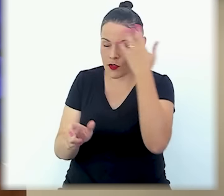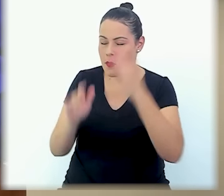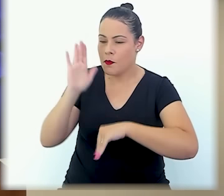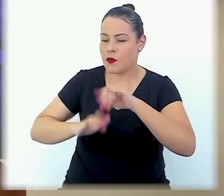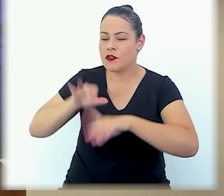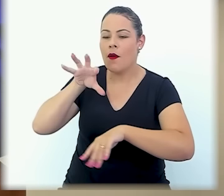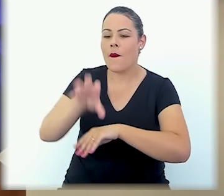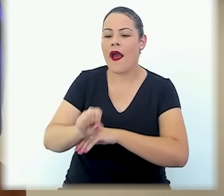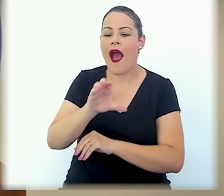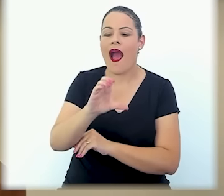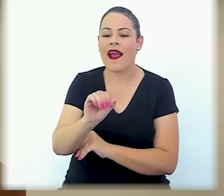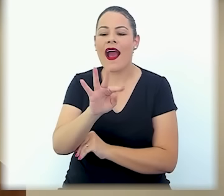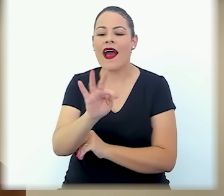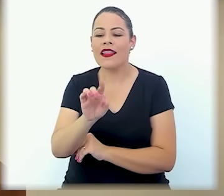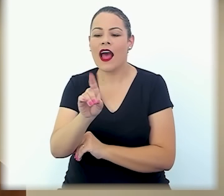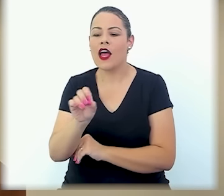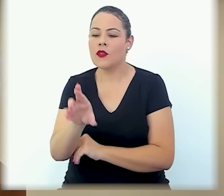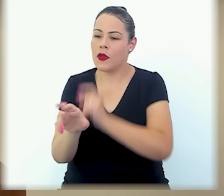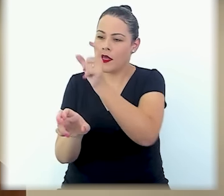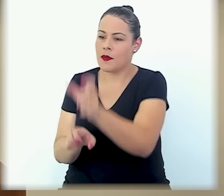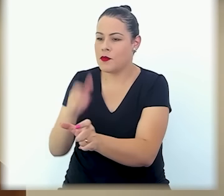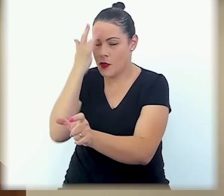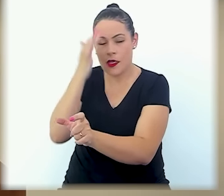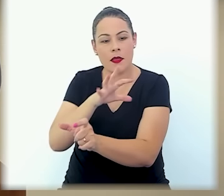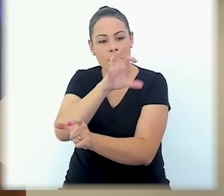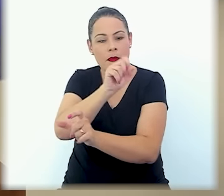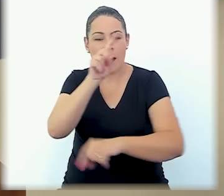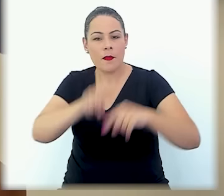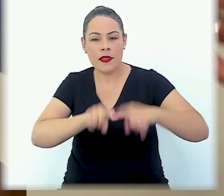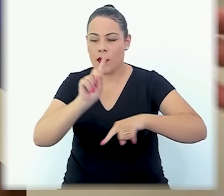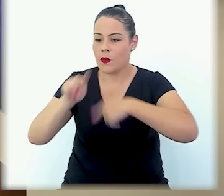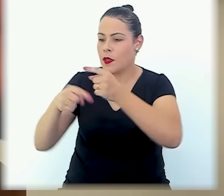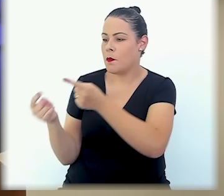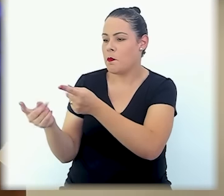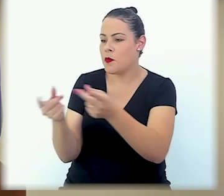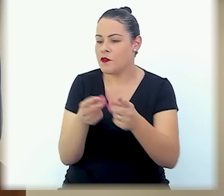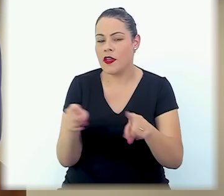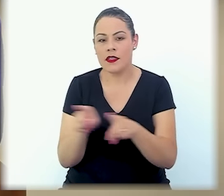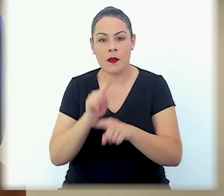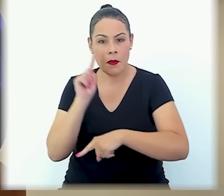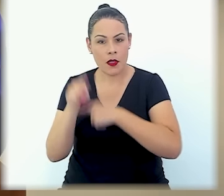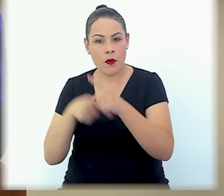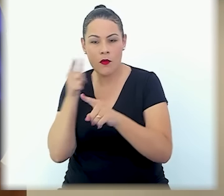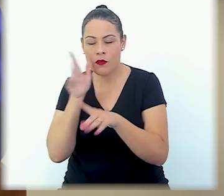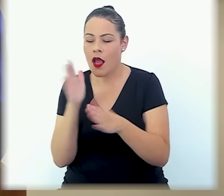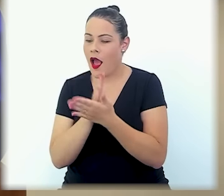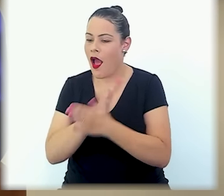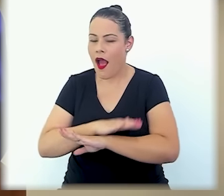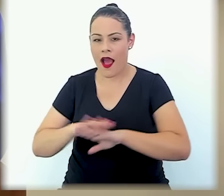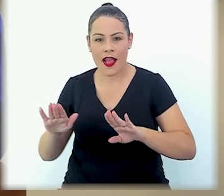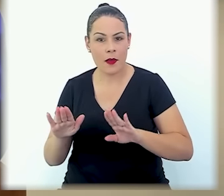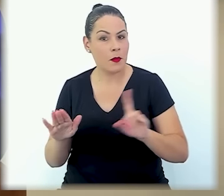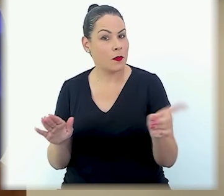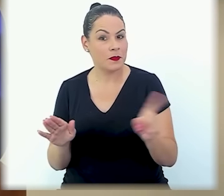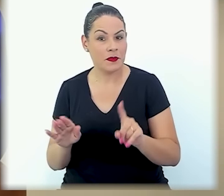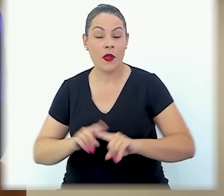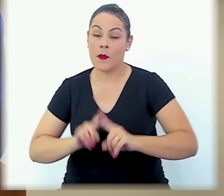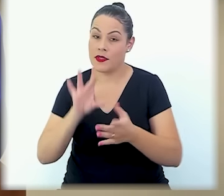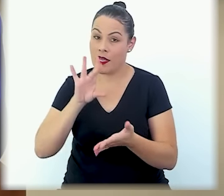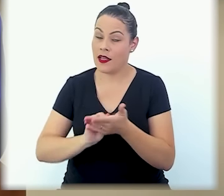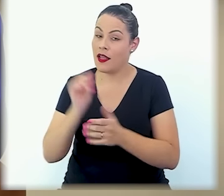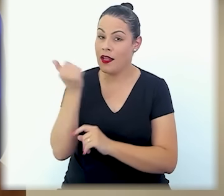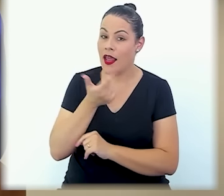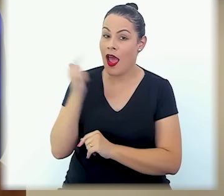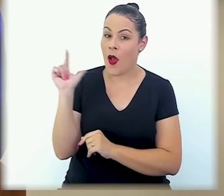de material reciclável, acha aquele rapaz, aquela pessoa que pega o material e vende o material e a conta dele fechou, né? E não é isso que é